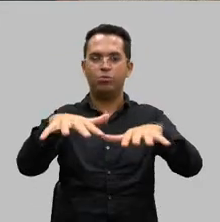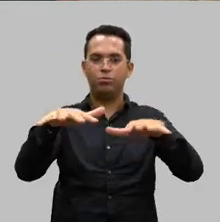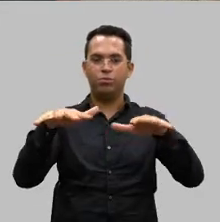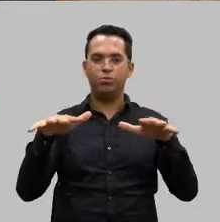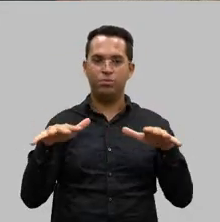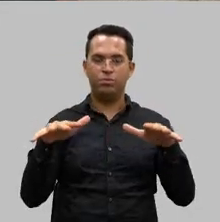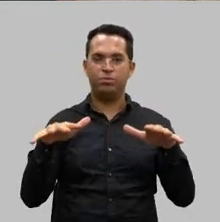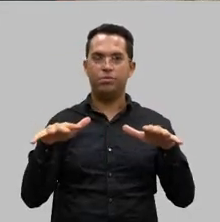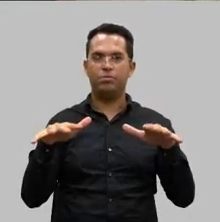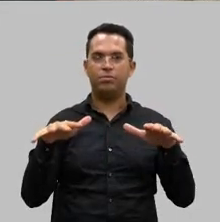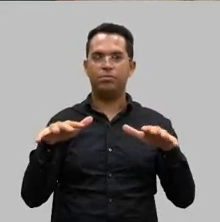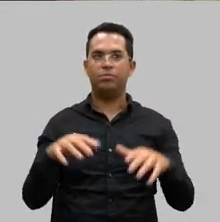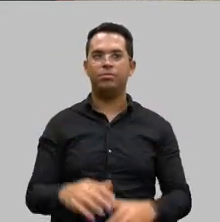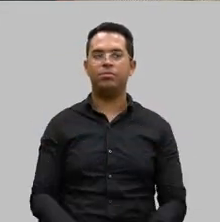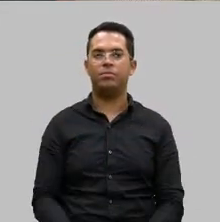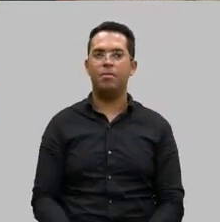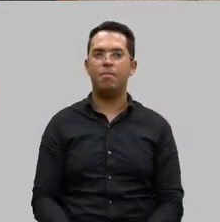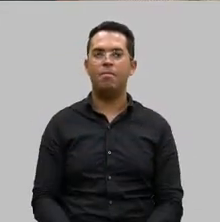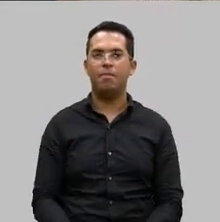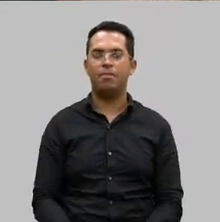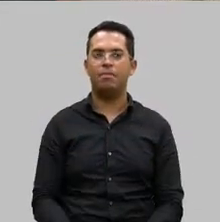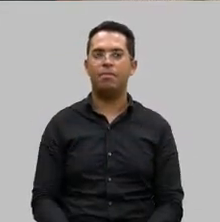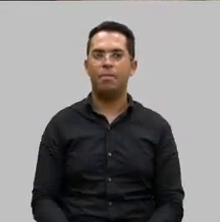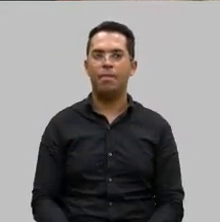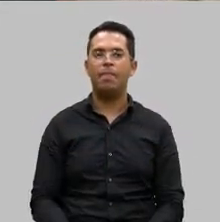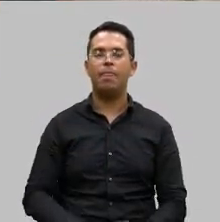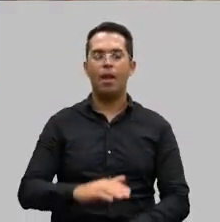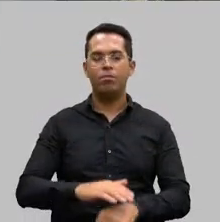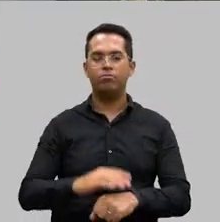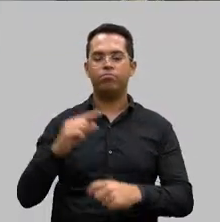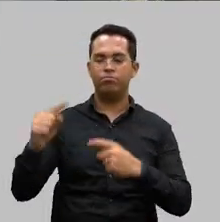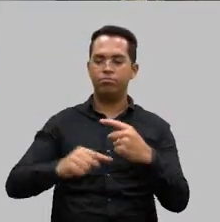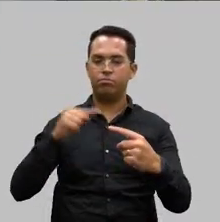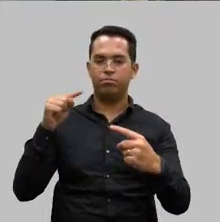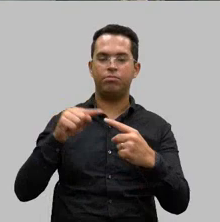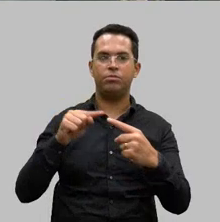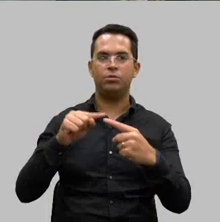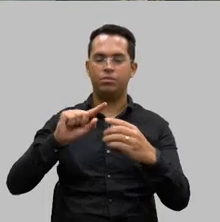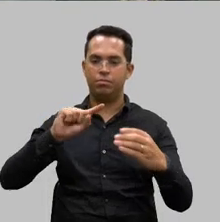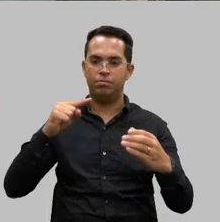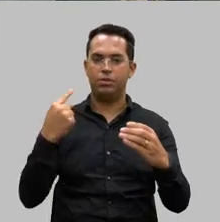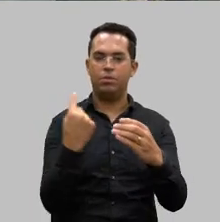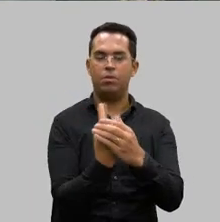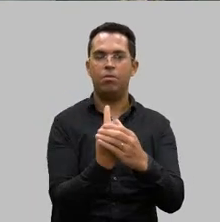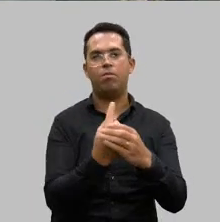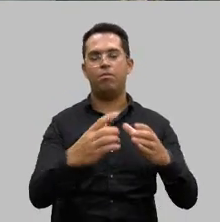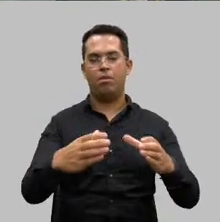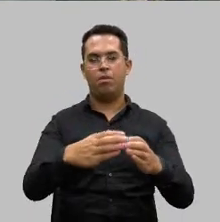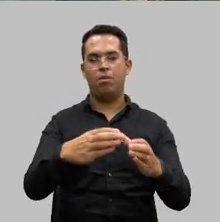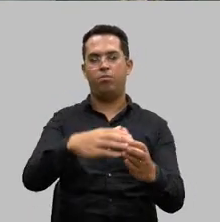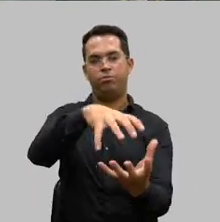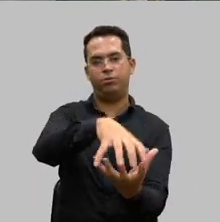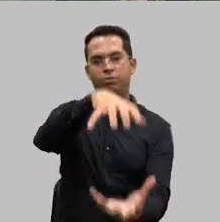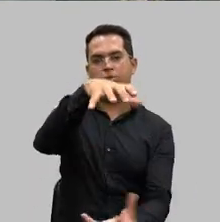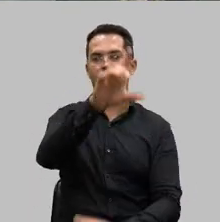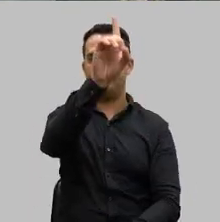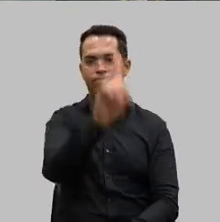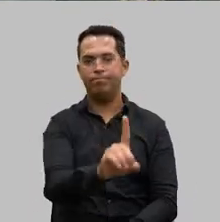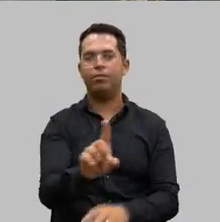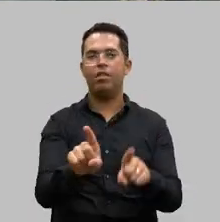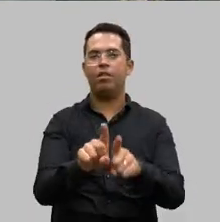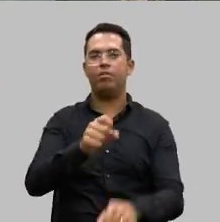aqui que nós temos cada vez mais incluir as pessoas com deficiência e também as pessoas idosas as pessoas